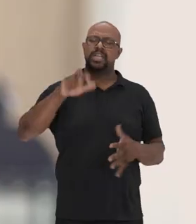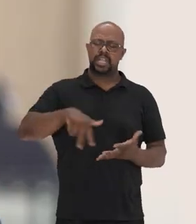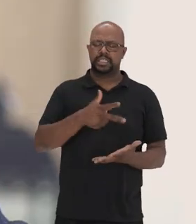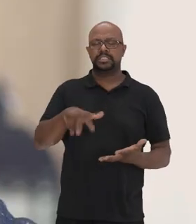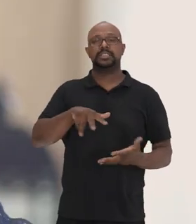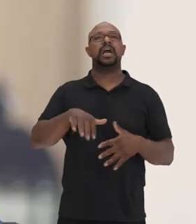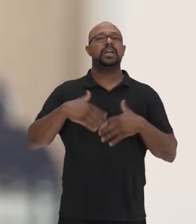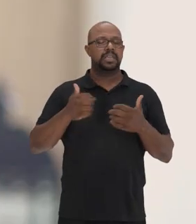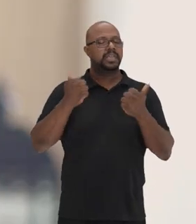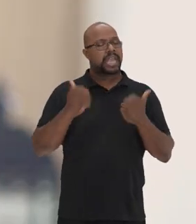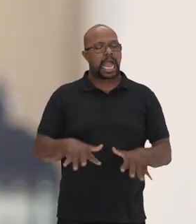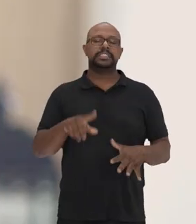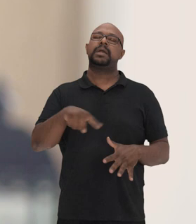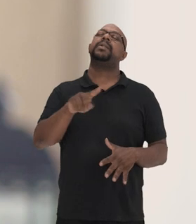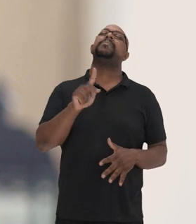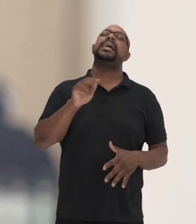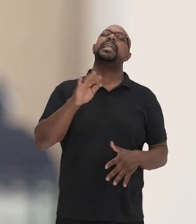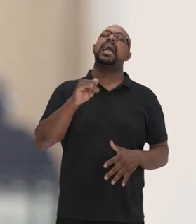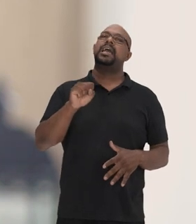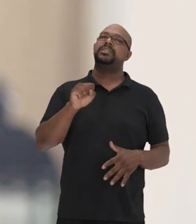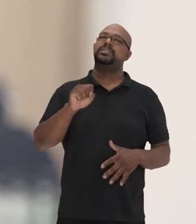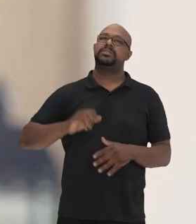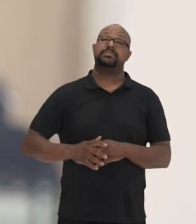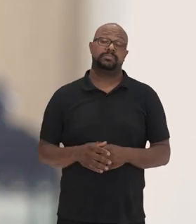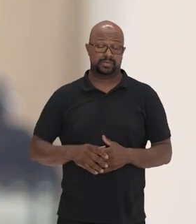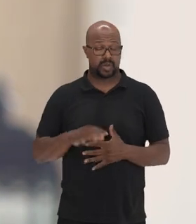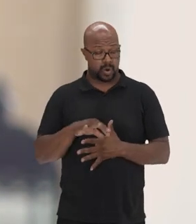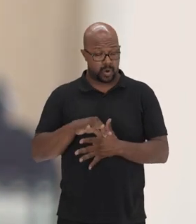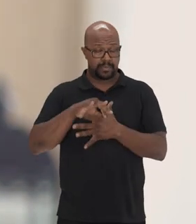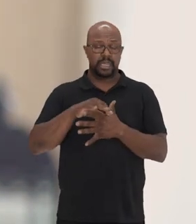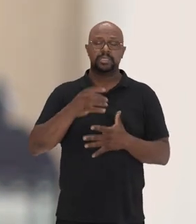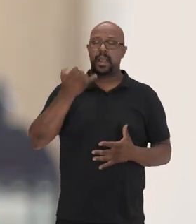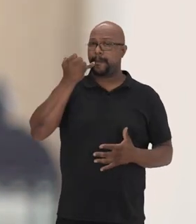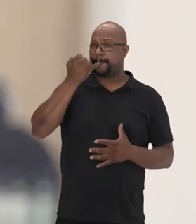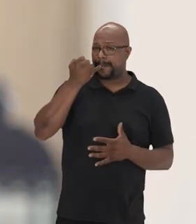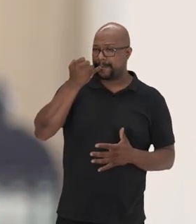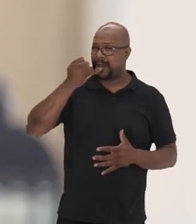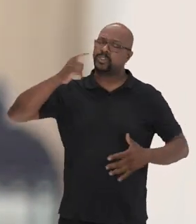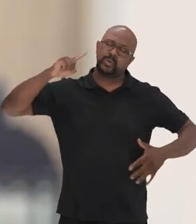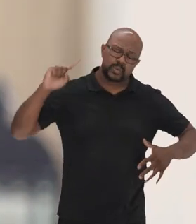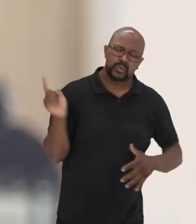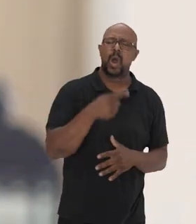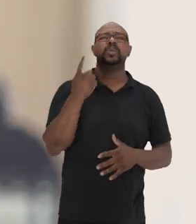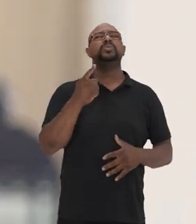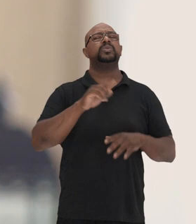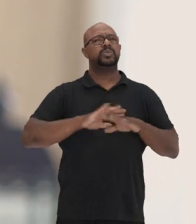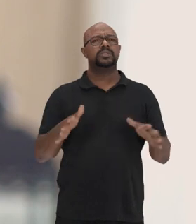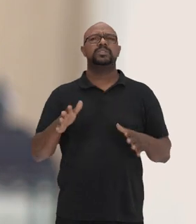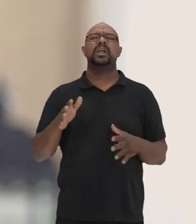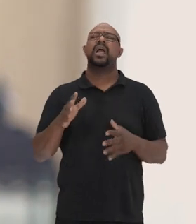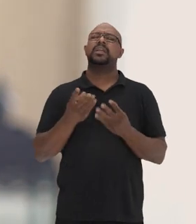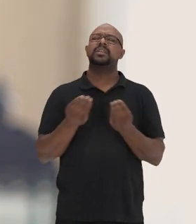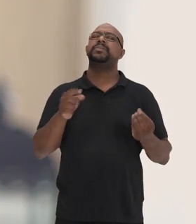bocadinho e gastam pelas patacas com os mestres do cachimbo que são todos jubilados em